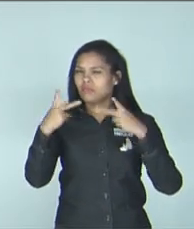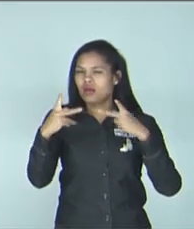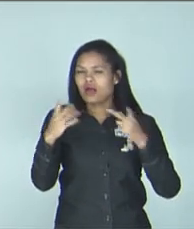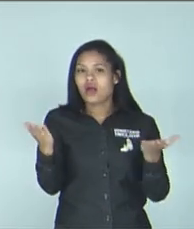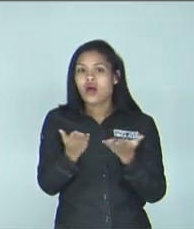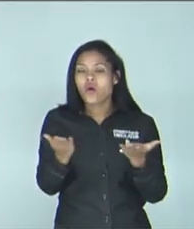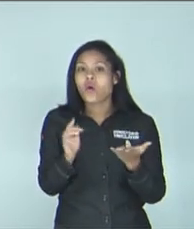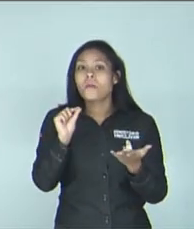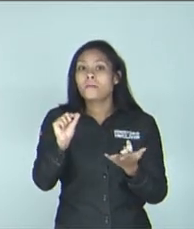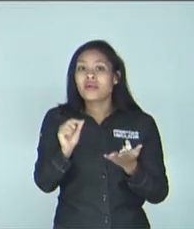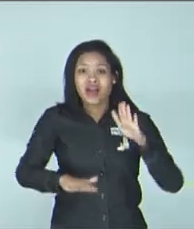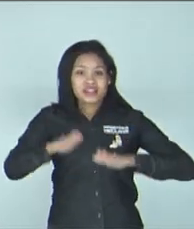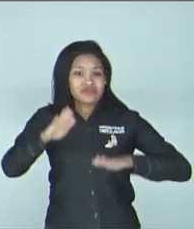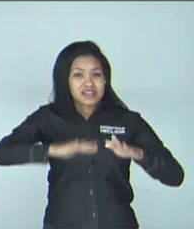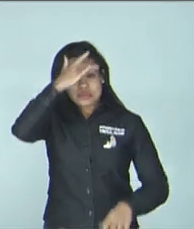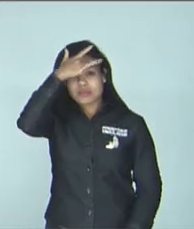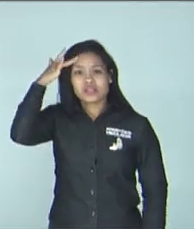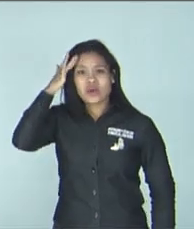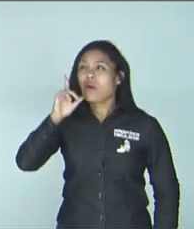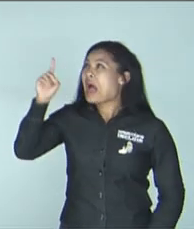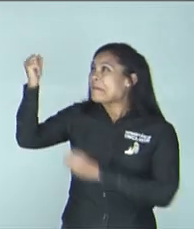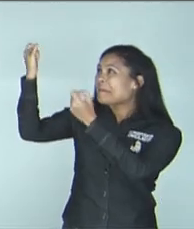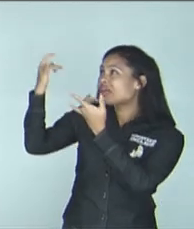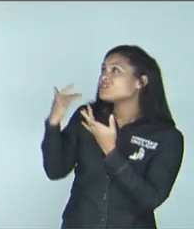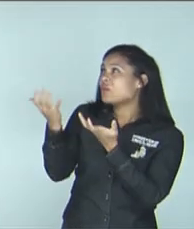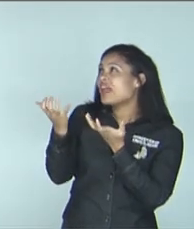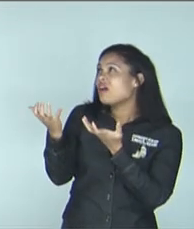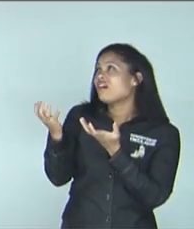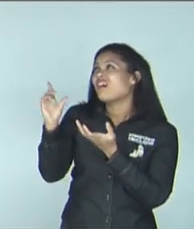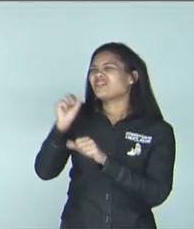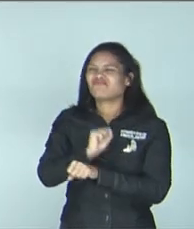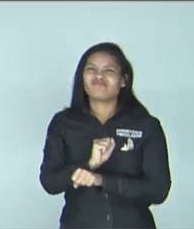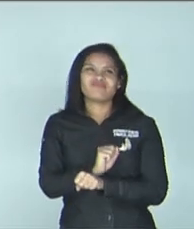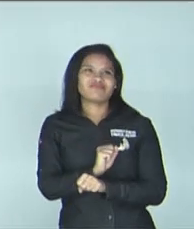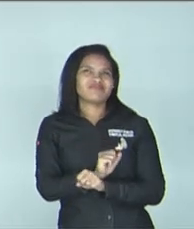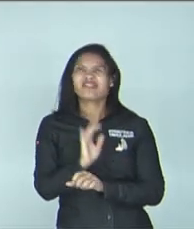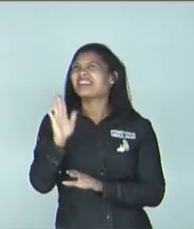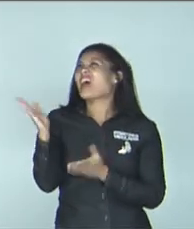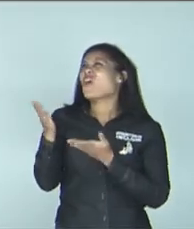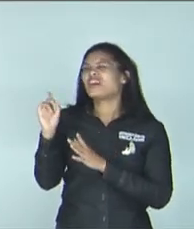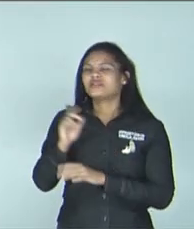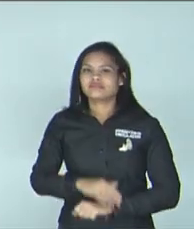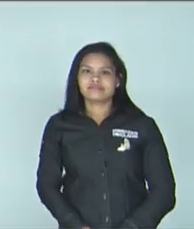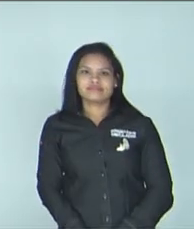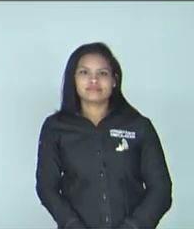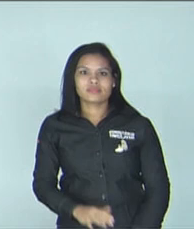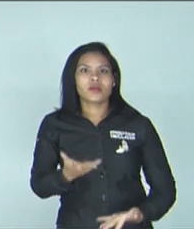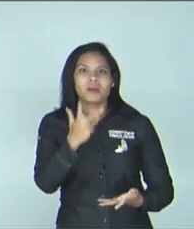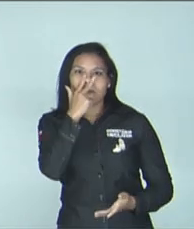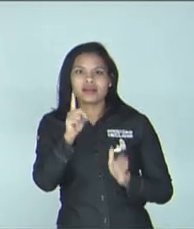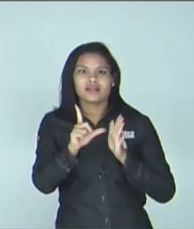bênçãos que deus quer dar e muitas pessoas têm atrasado processos que deus que a